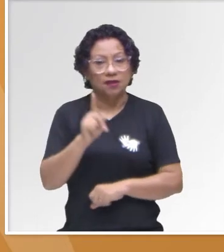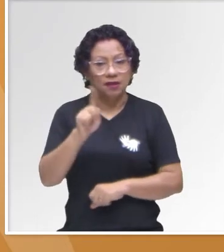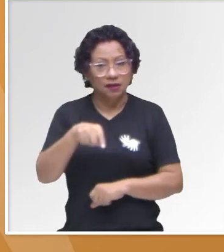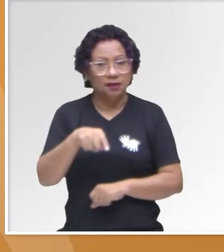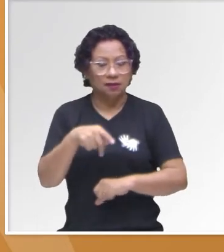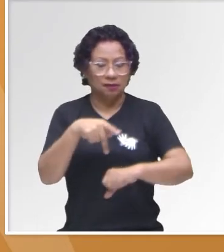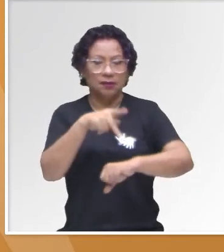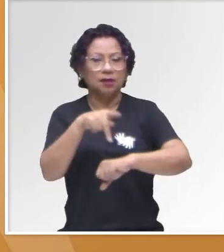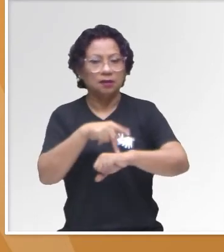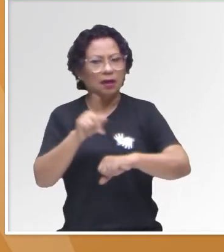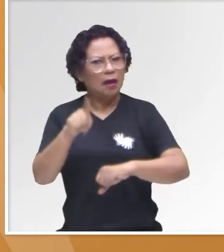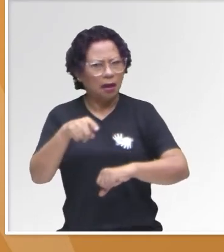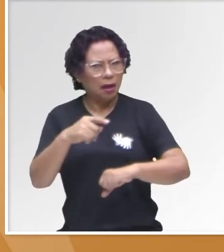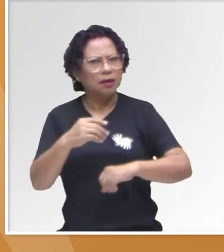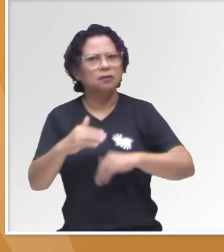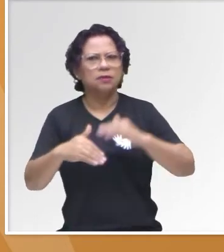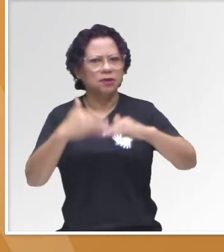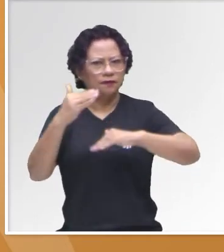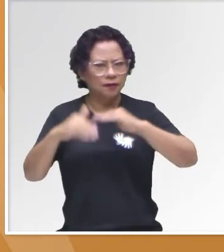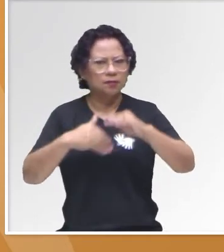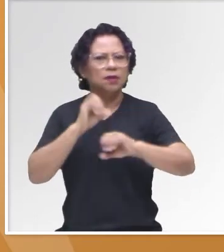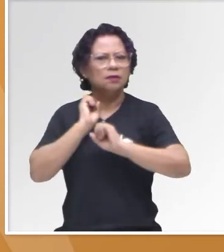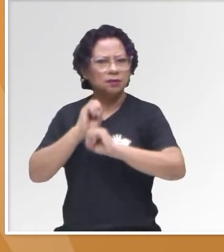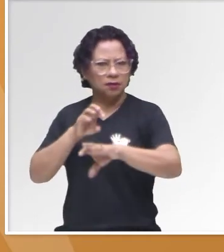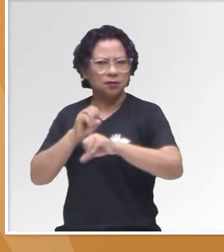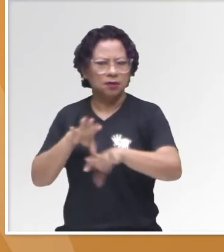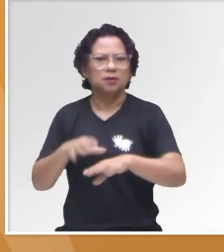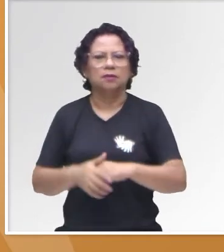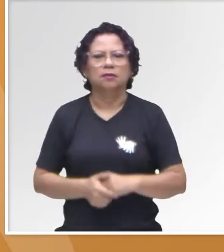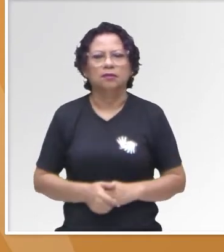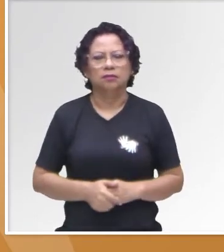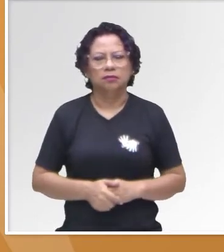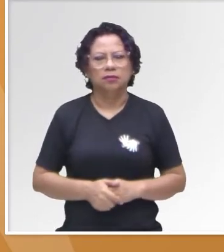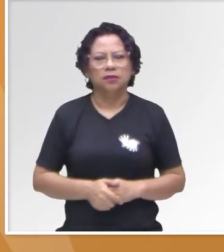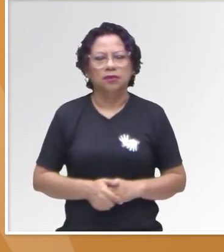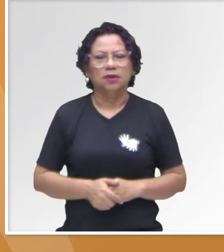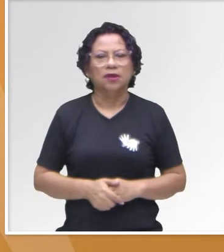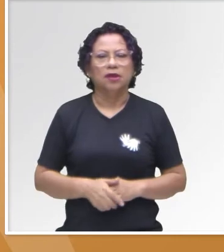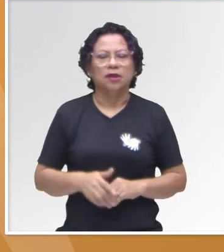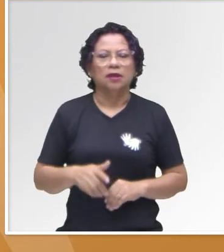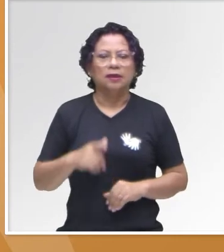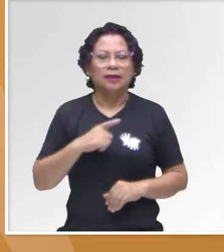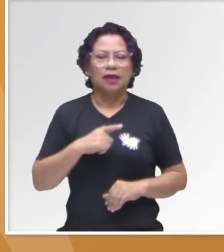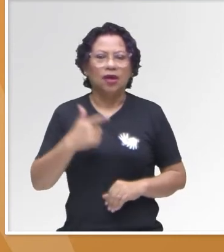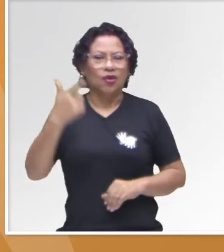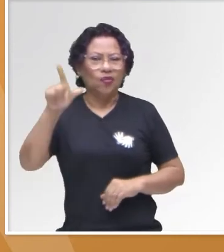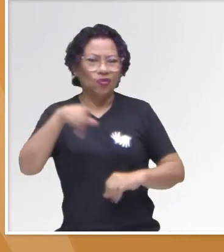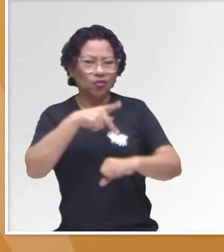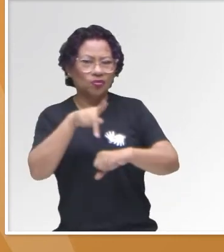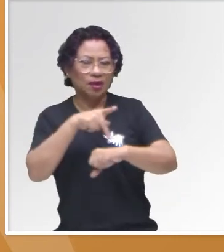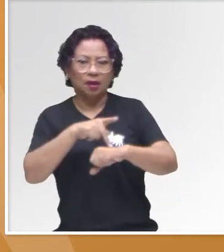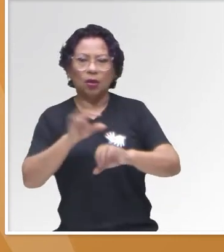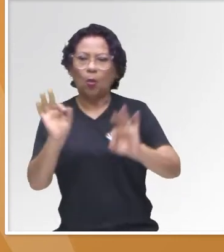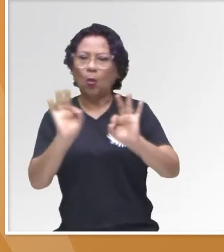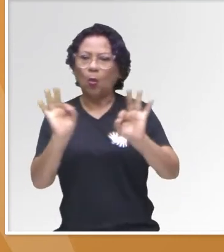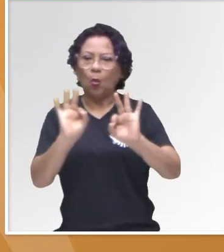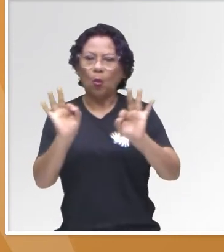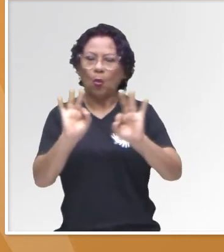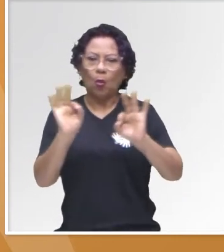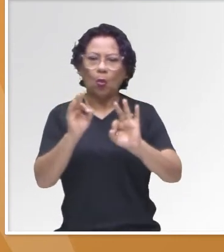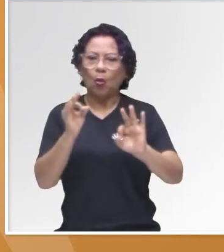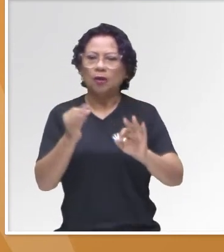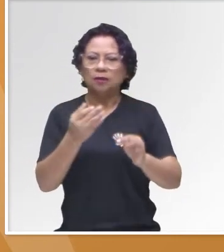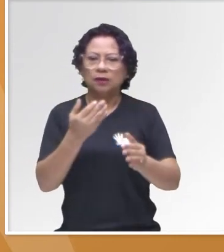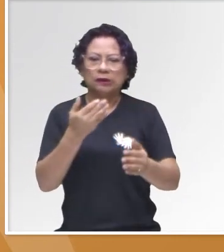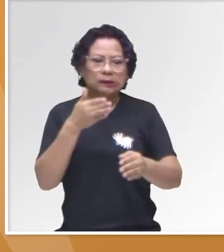população ali tem um nível de escolaridade muito alto. E o contrário, aquele país ele não é tão desenvolvido, né? A gente tem